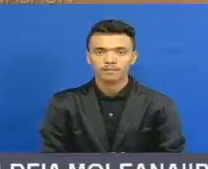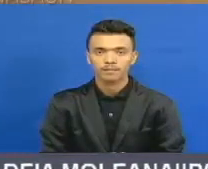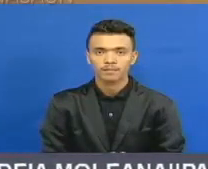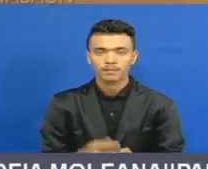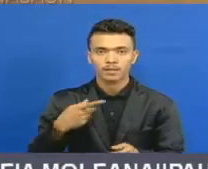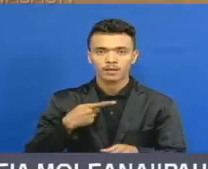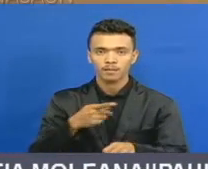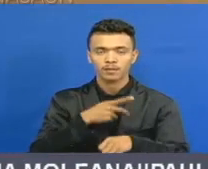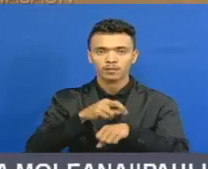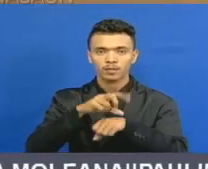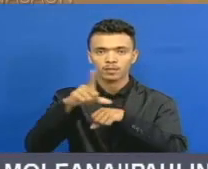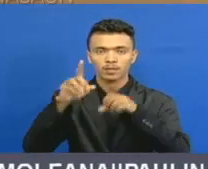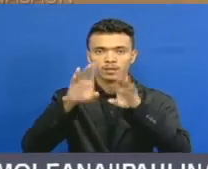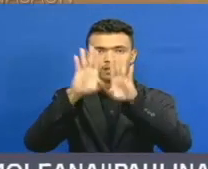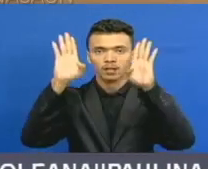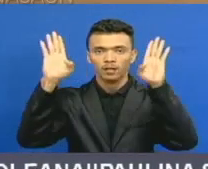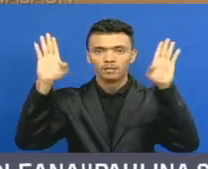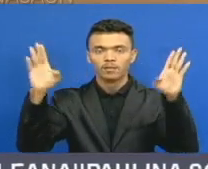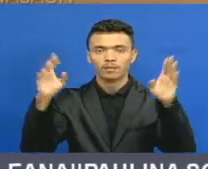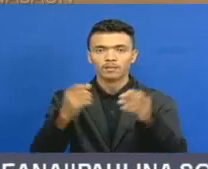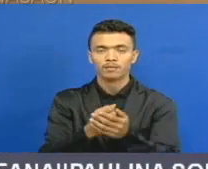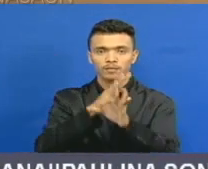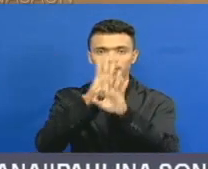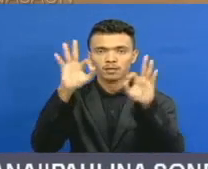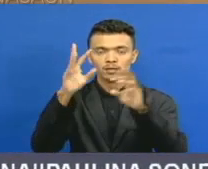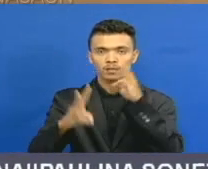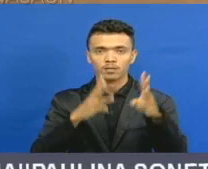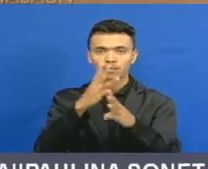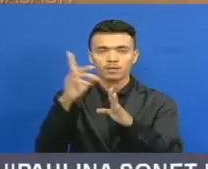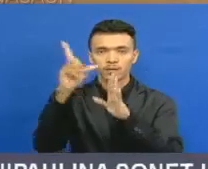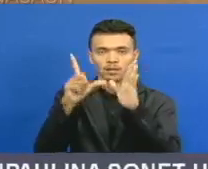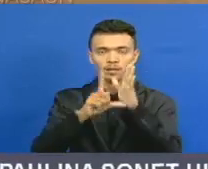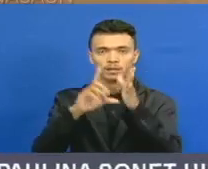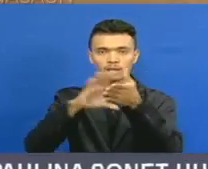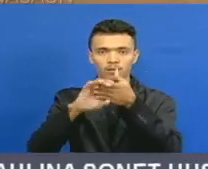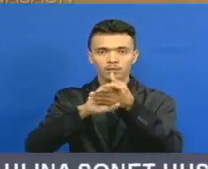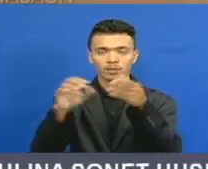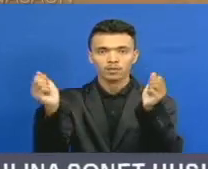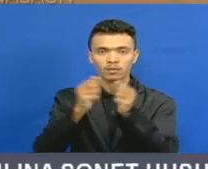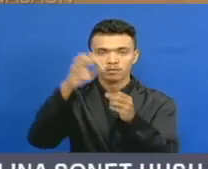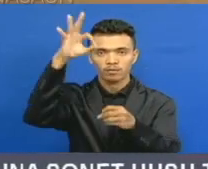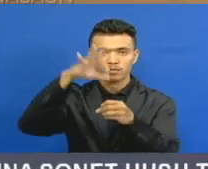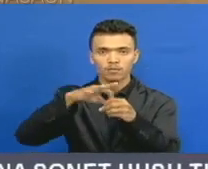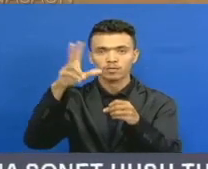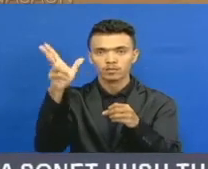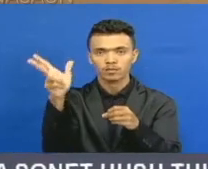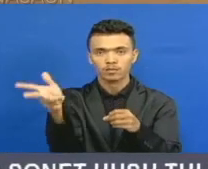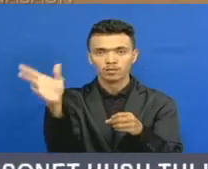Parlamento Nacional a prova final Global alteração eleitoral a favor do aluno